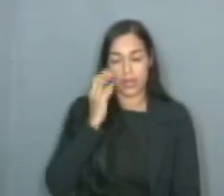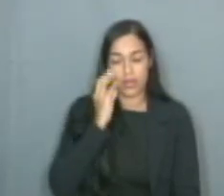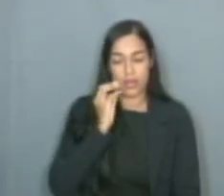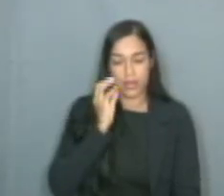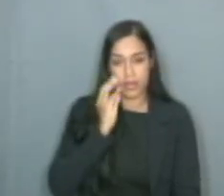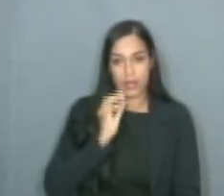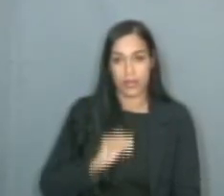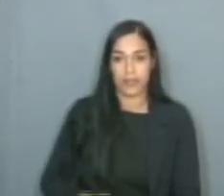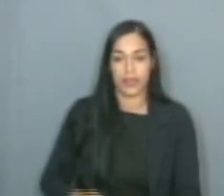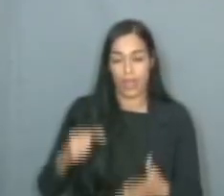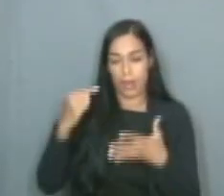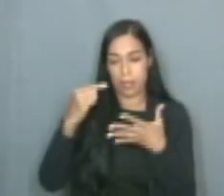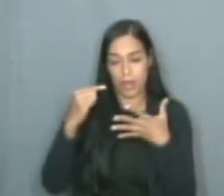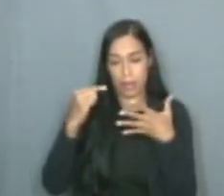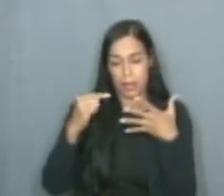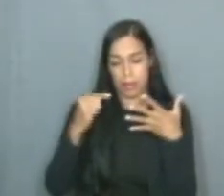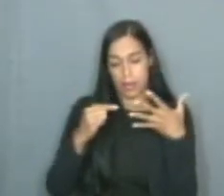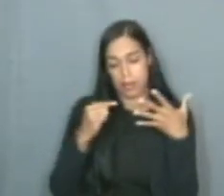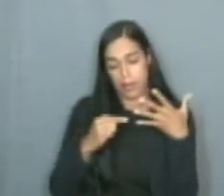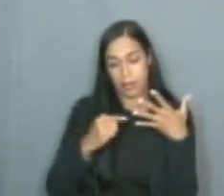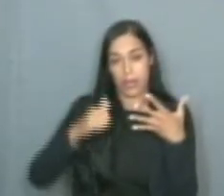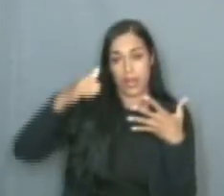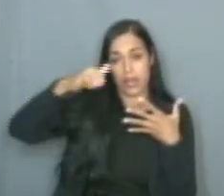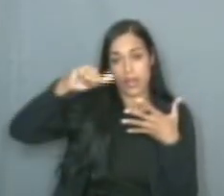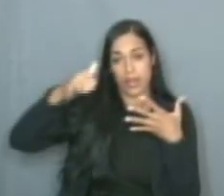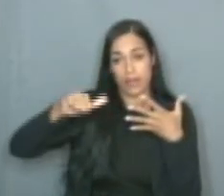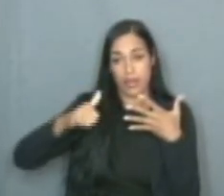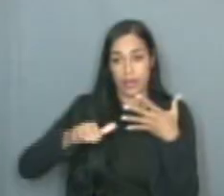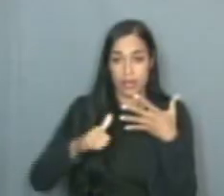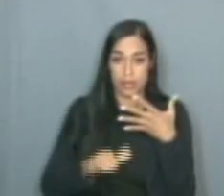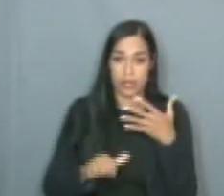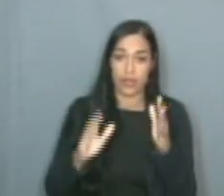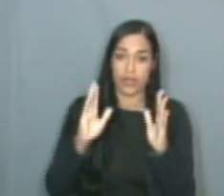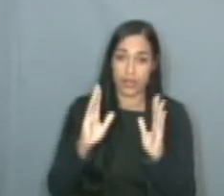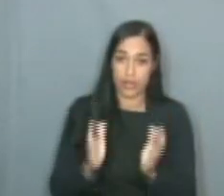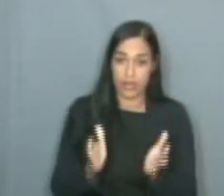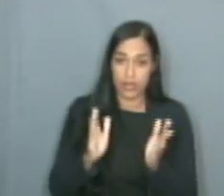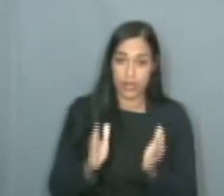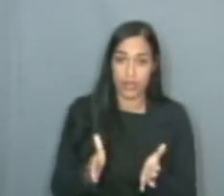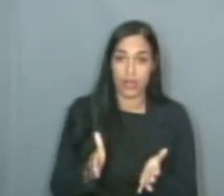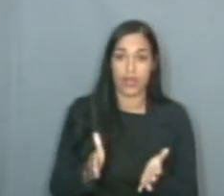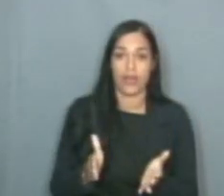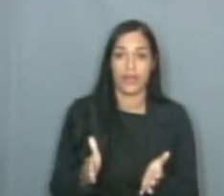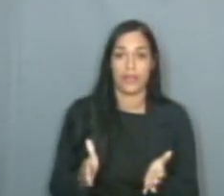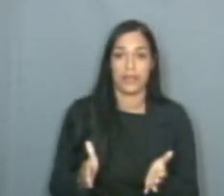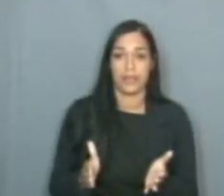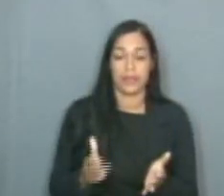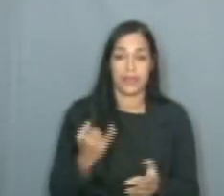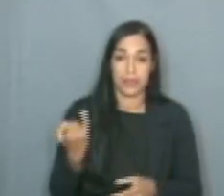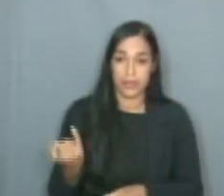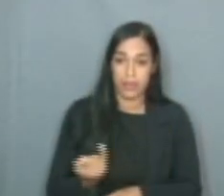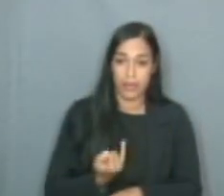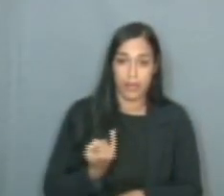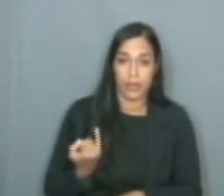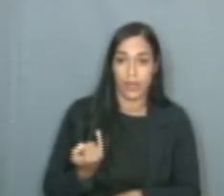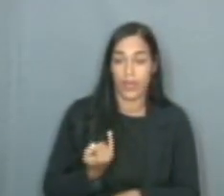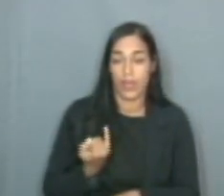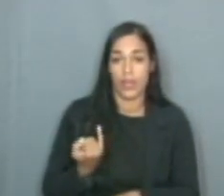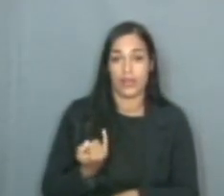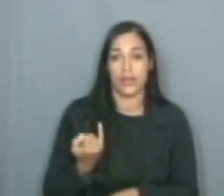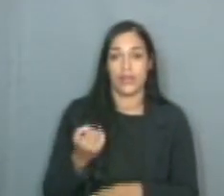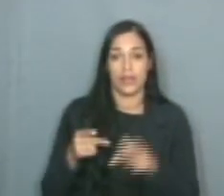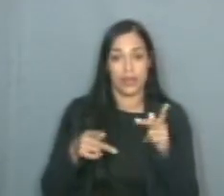traz aqui os critérios que já são de supra importância